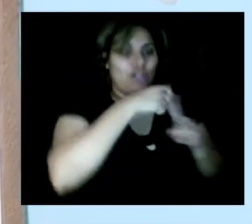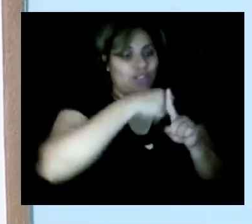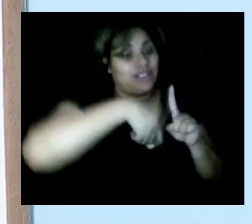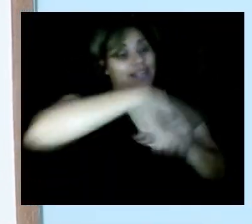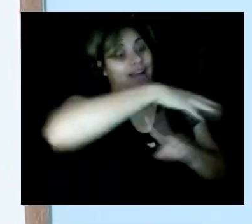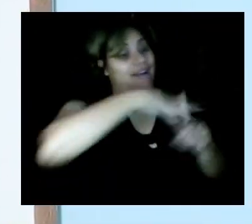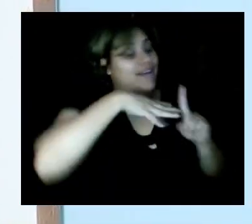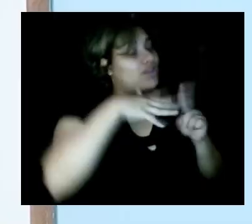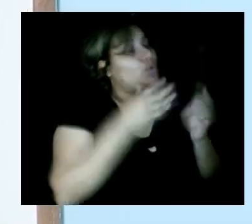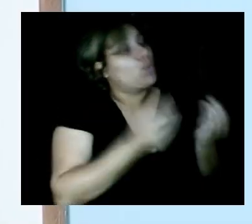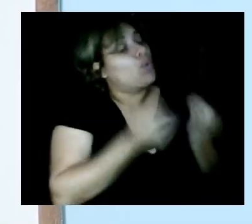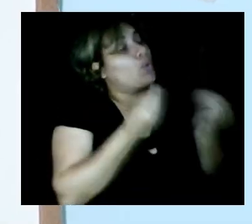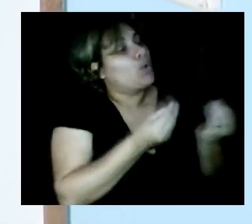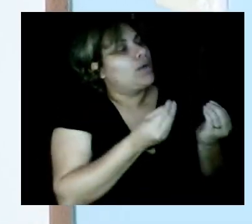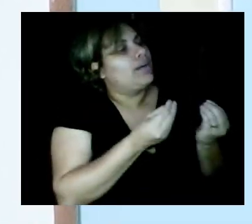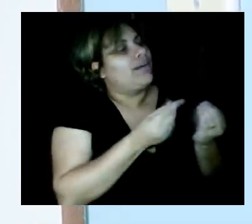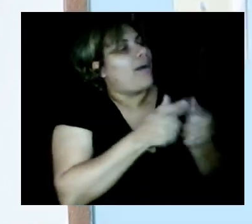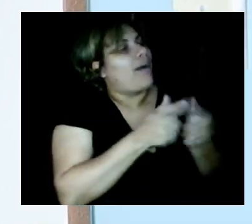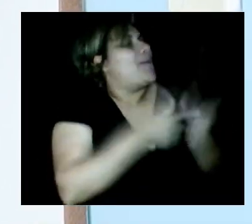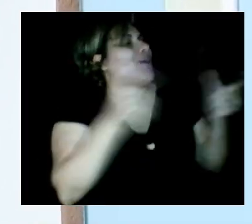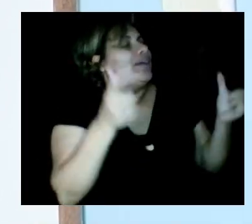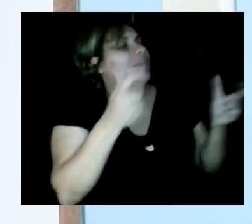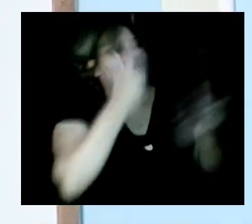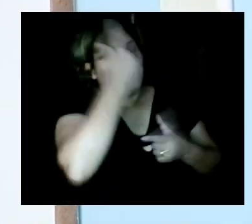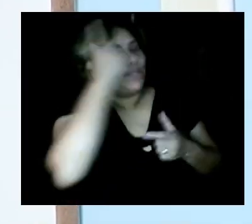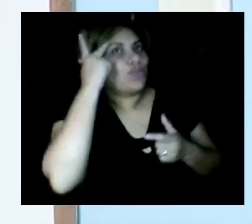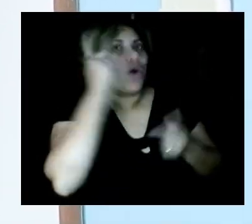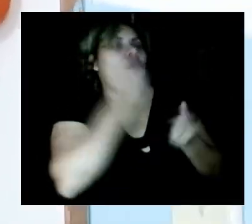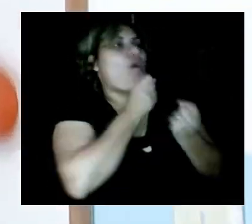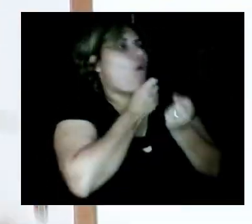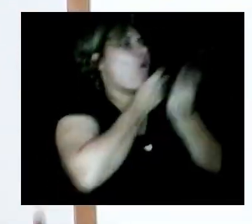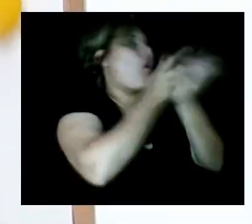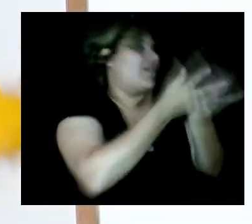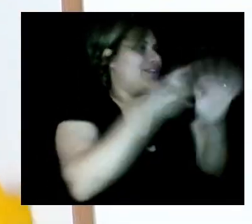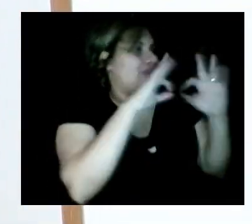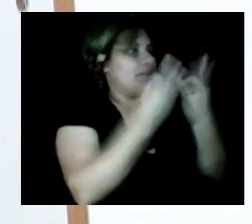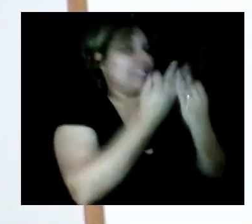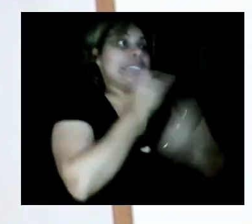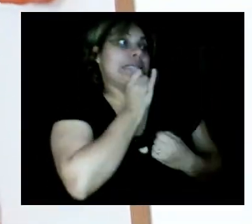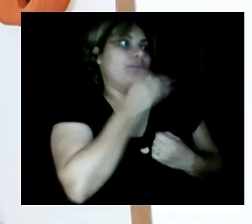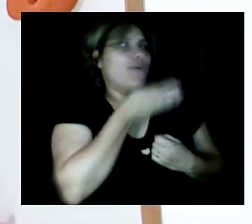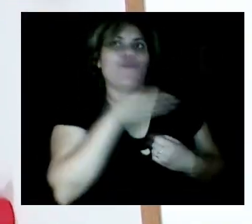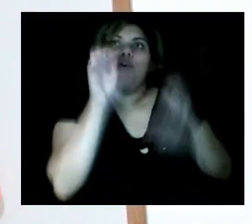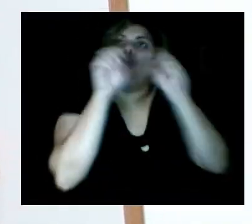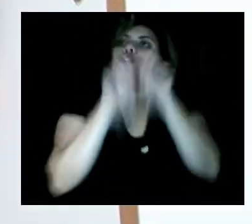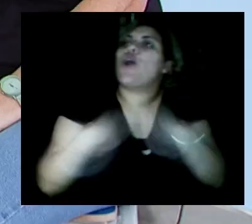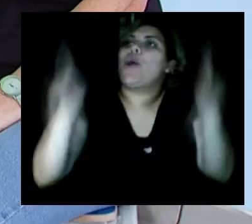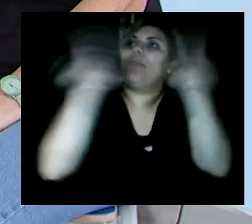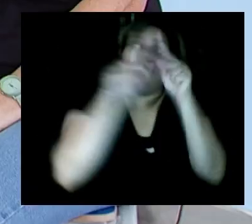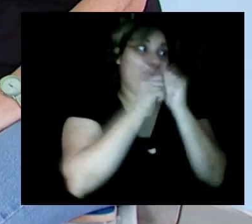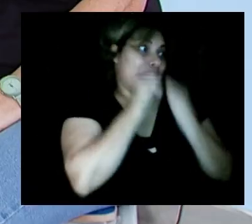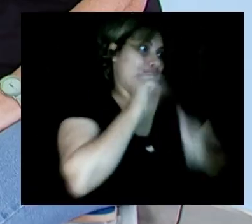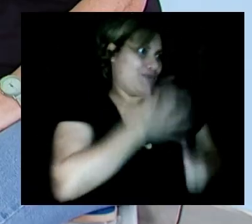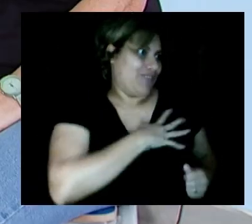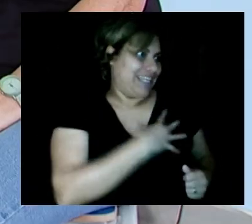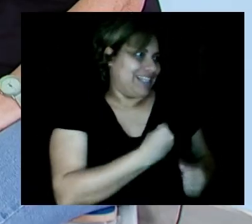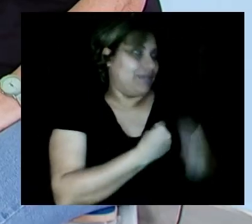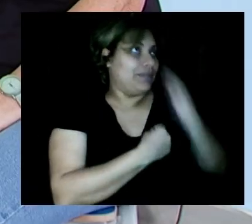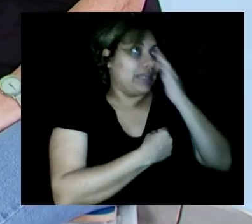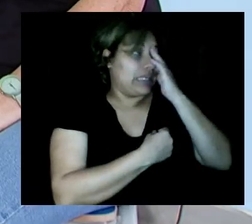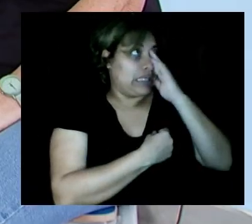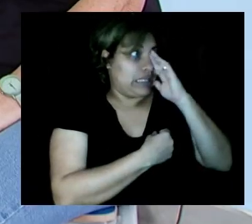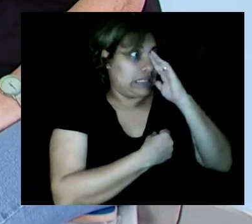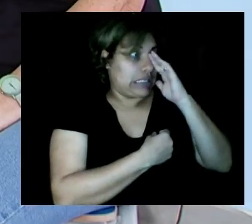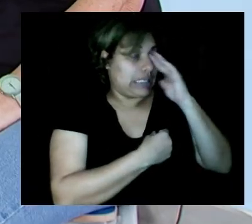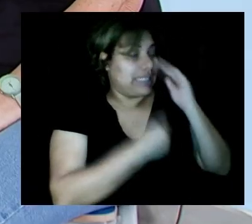pelos relatos que a gente tem das famílias, tipo assim, eu vou no shopping com meu filho, então, se há